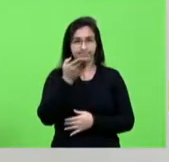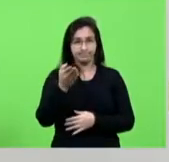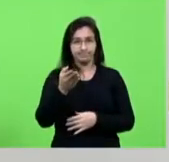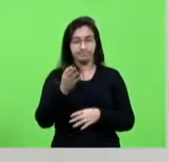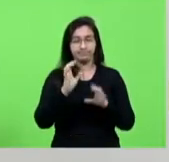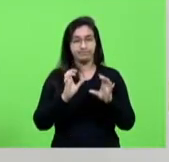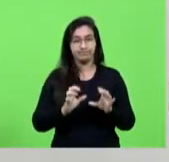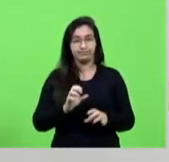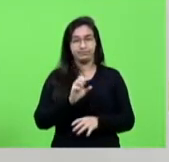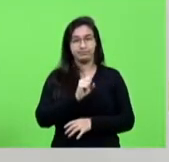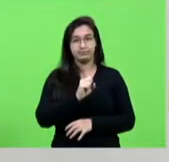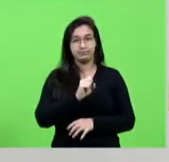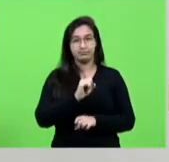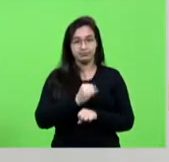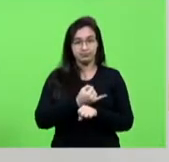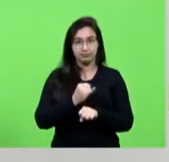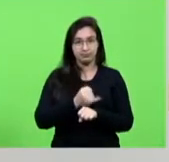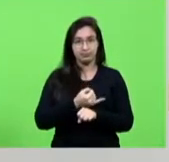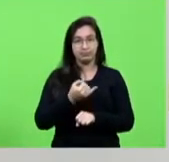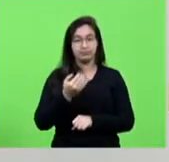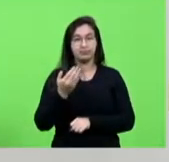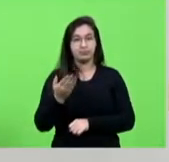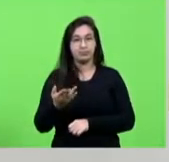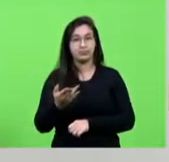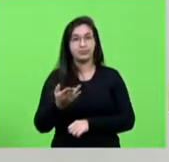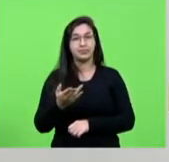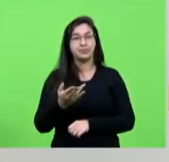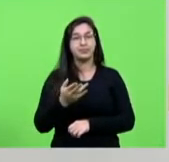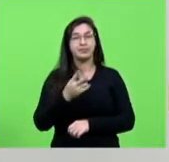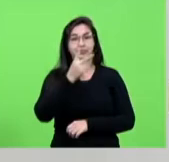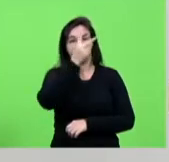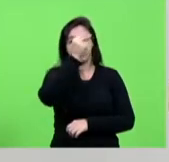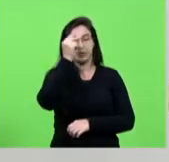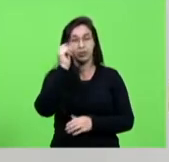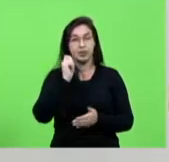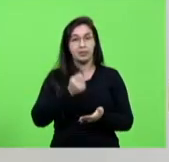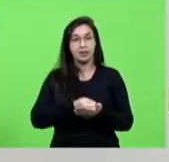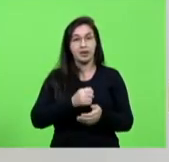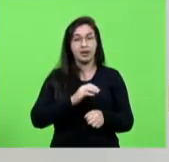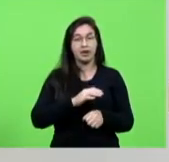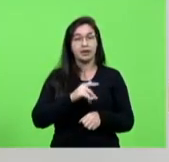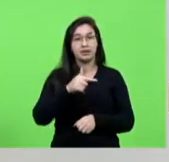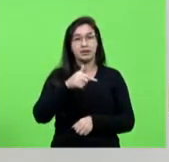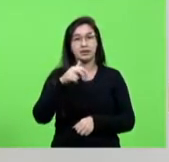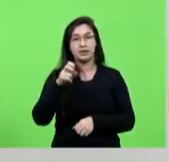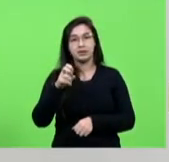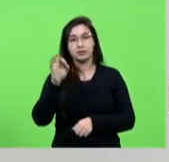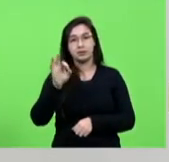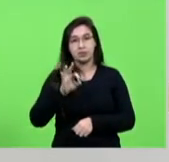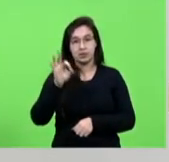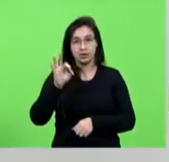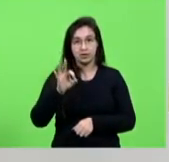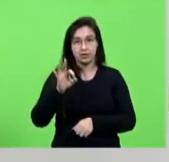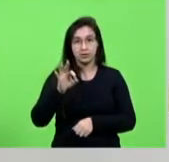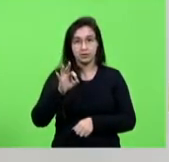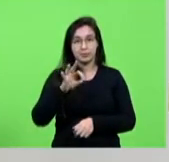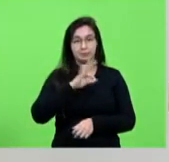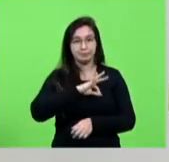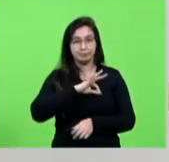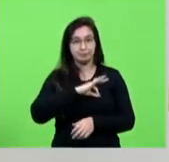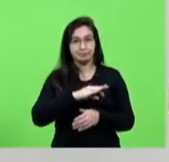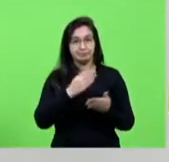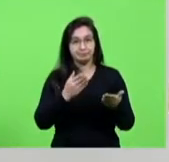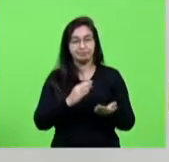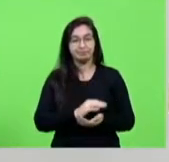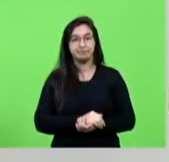Prefeitura Municipal de Joinville paga 75% da folha do Hospital São José. O governo federal, através do